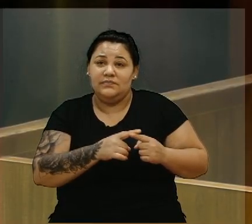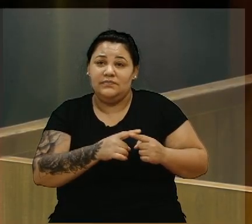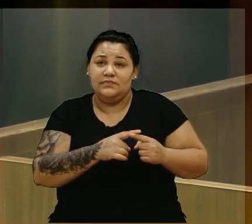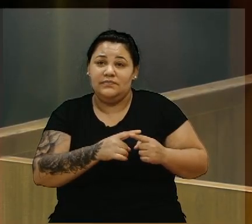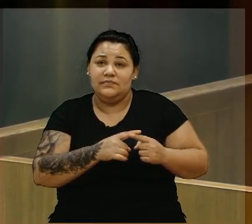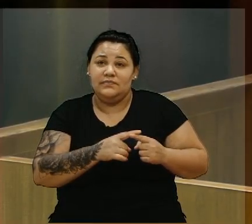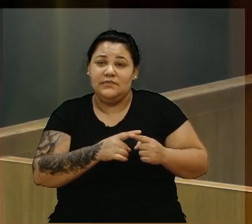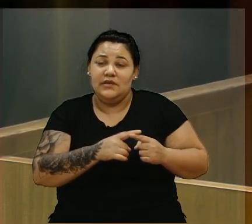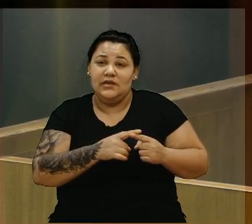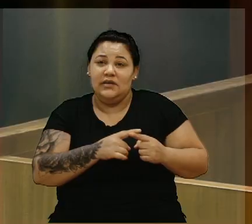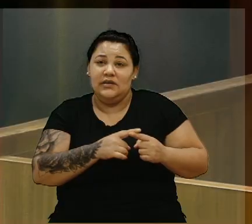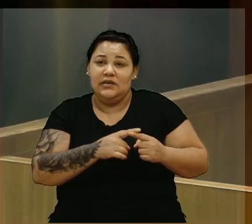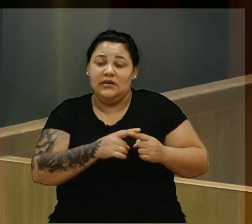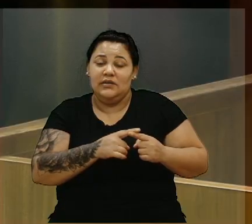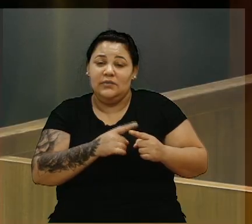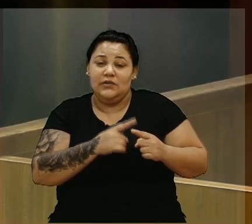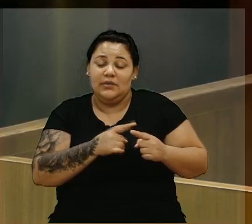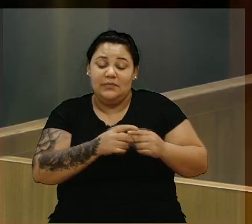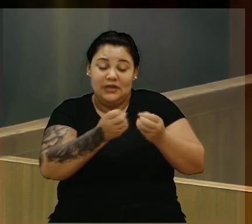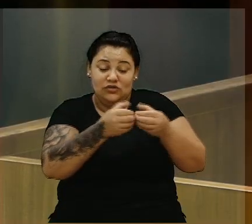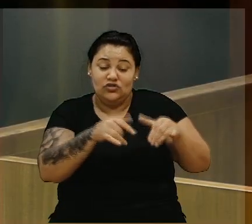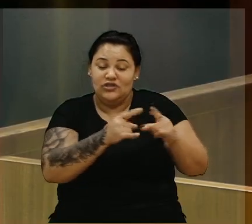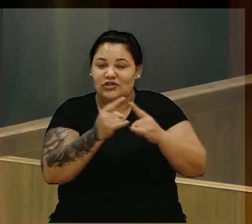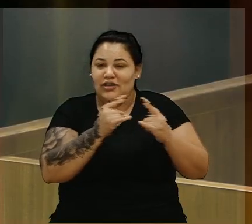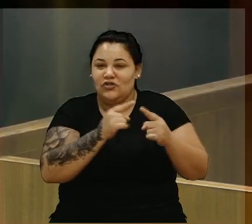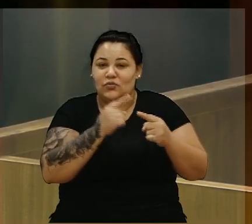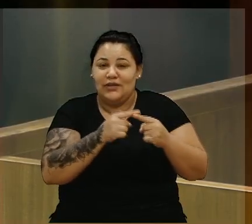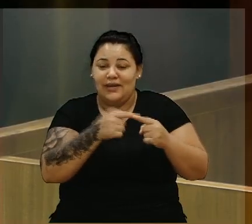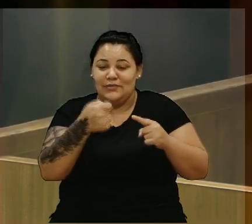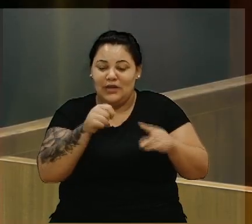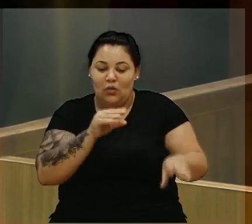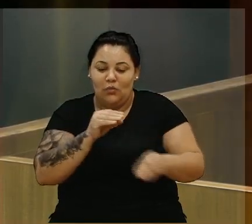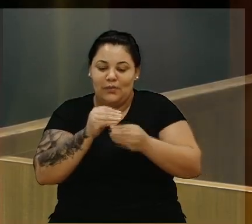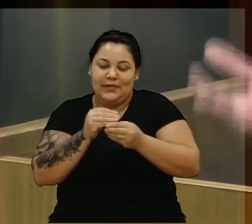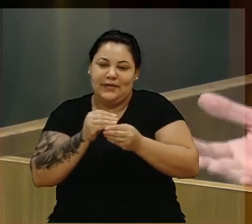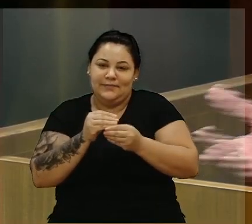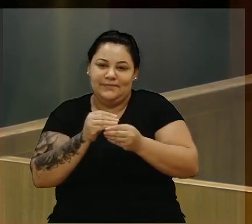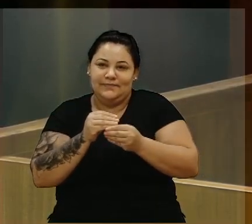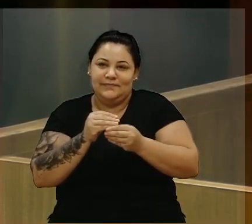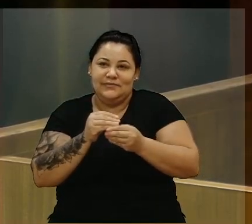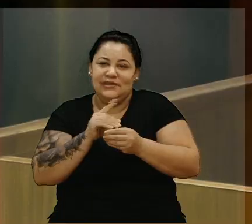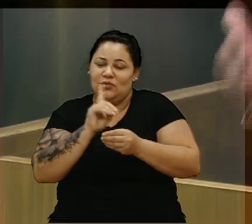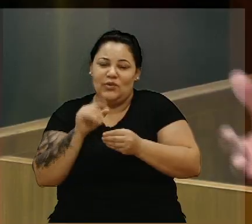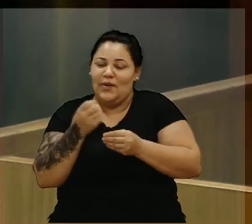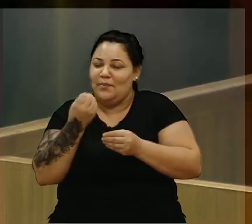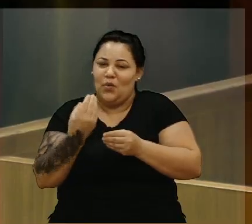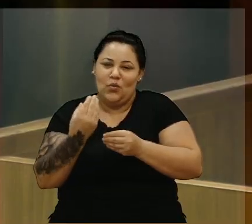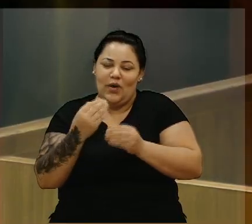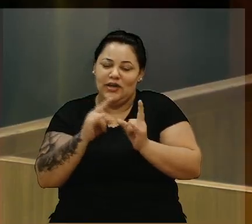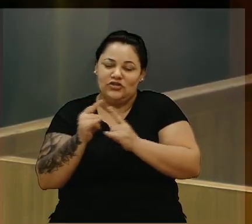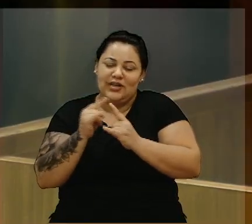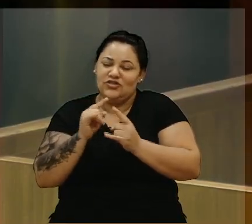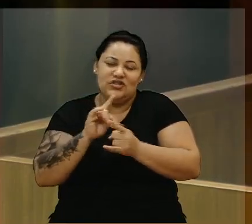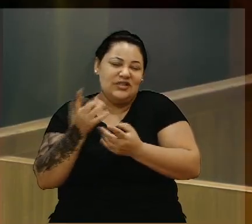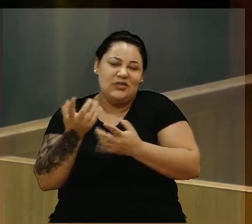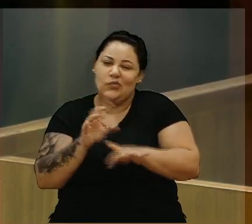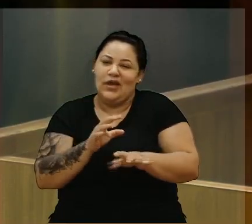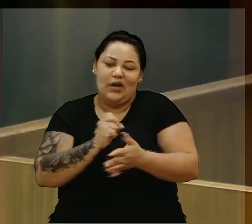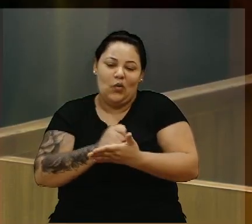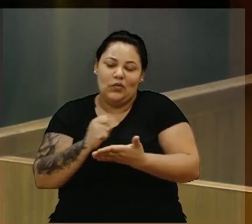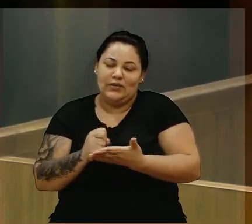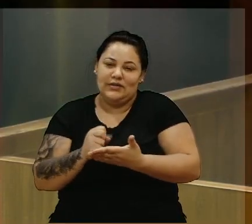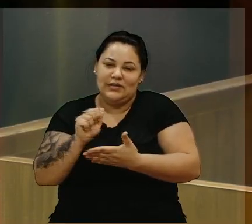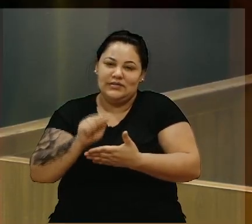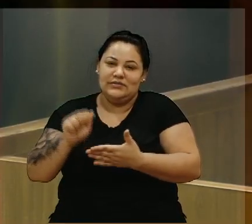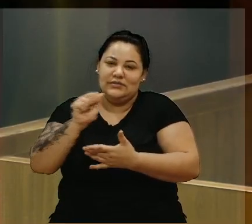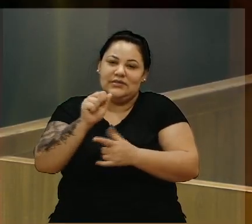ela tem que complementar muitas vezes e acaba, então, afastando, não tornando atrativa para que essas entidades, que muitas vezes têm uma